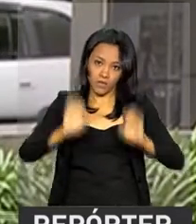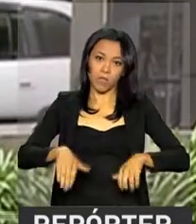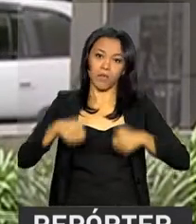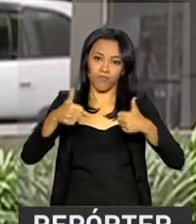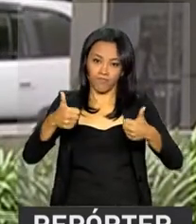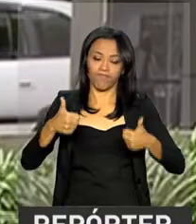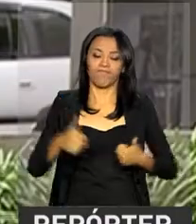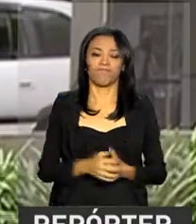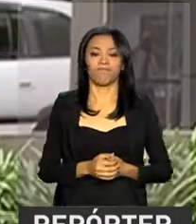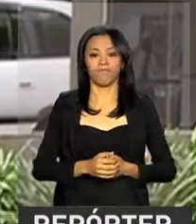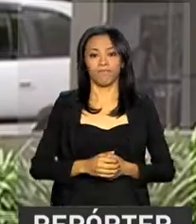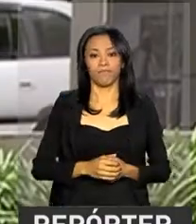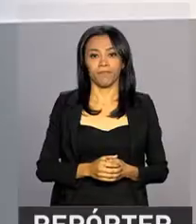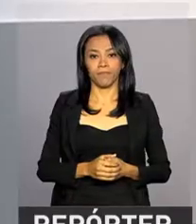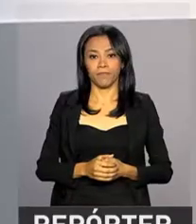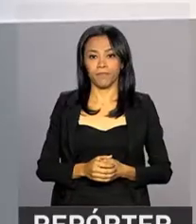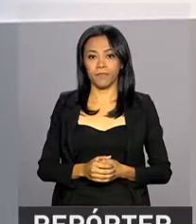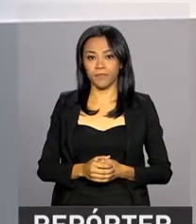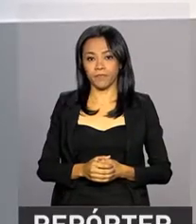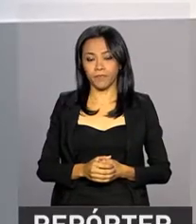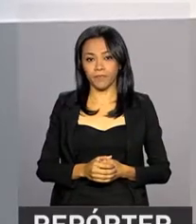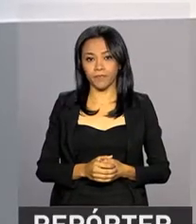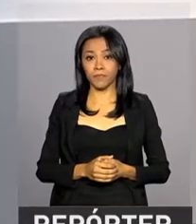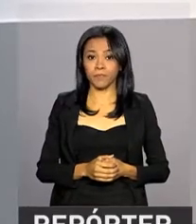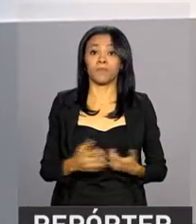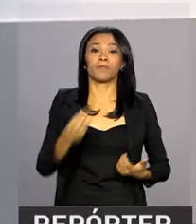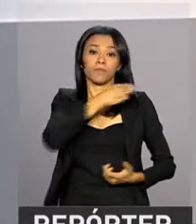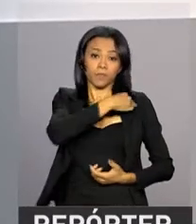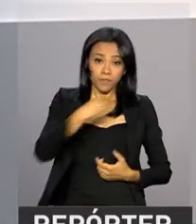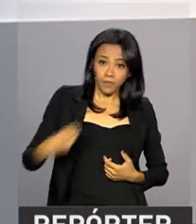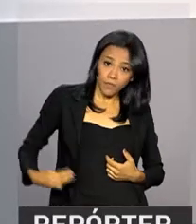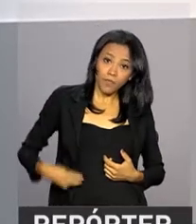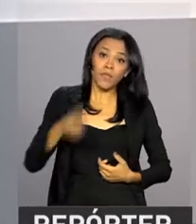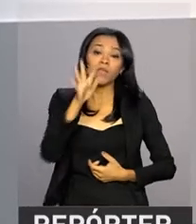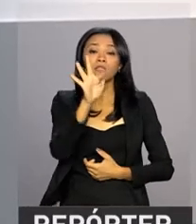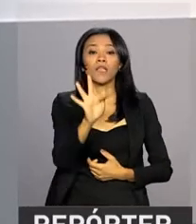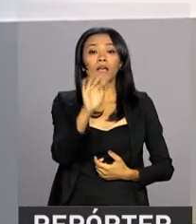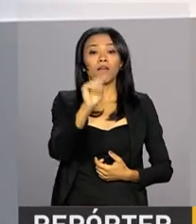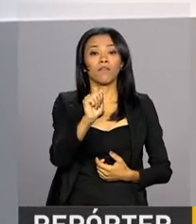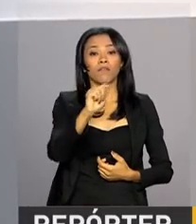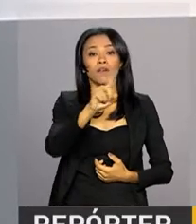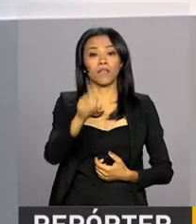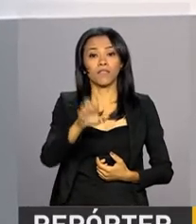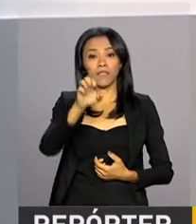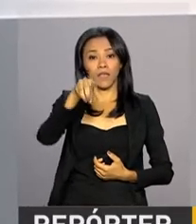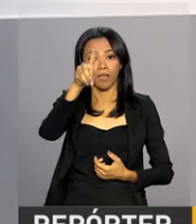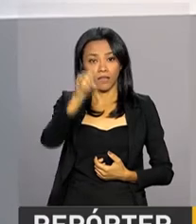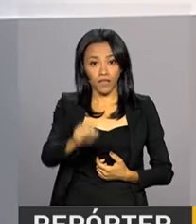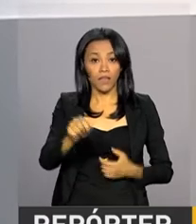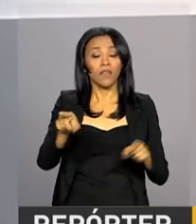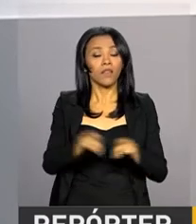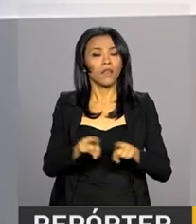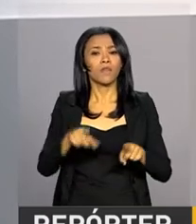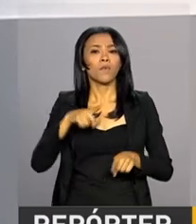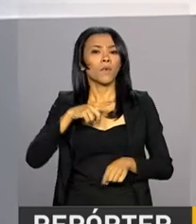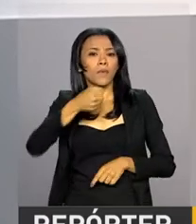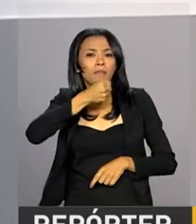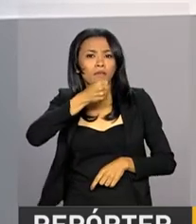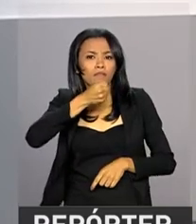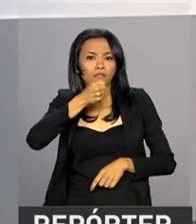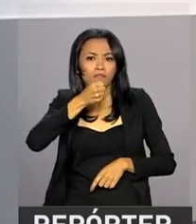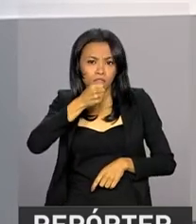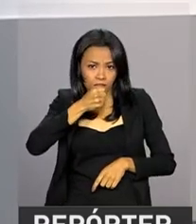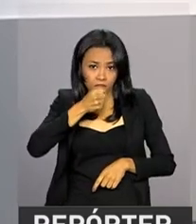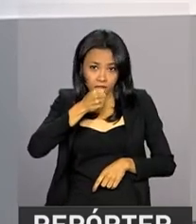De São Paulo, José Luiz Filho. O ministro da Fazenda, Henrique Meirelles, participou hoje de entrevista exclusiva no programa